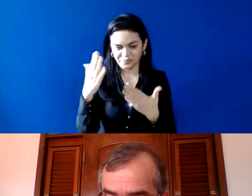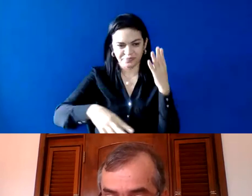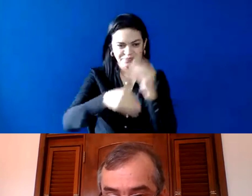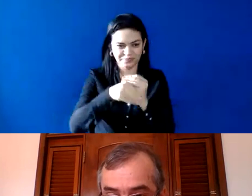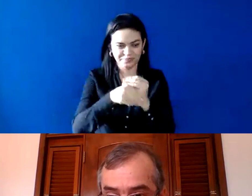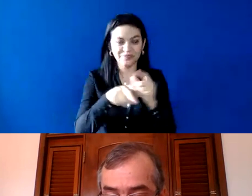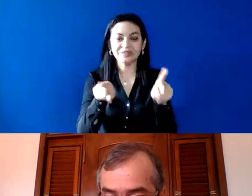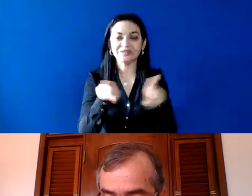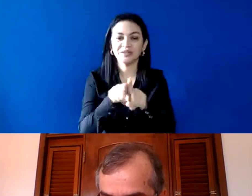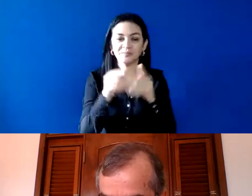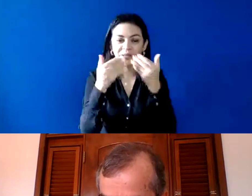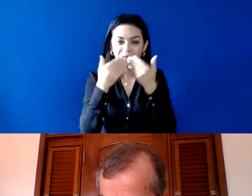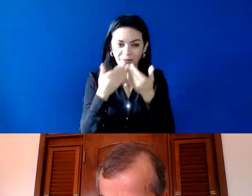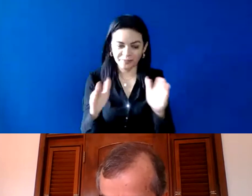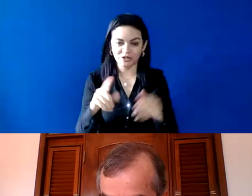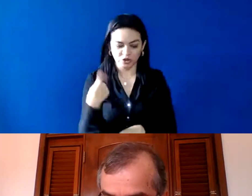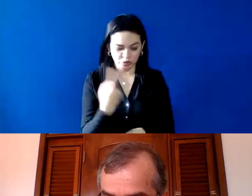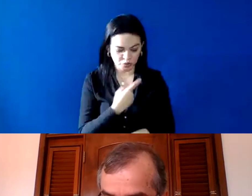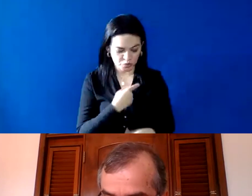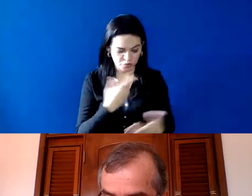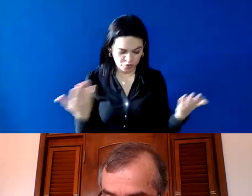também abrilhantou a nossa manhã.